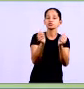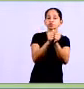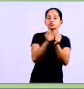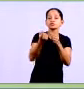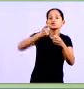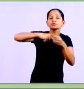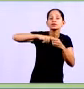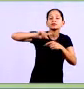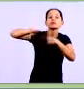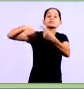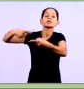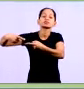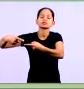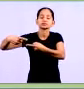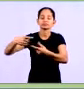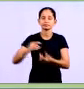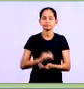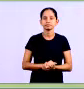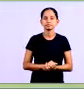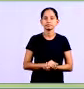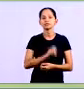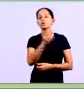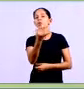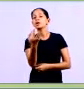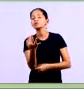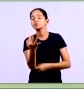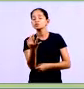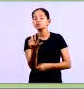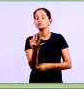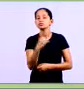recuperar. Qual o valor de ICMS a recuperar?